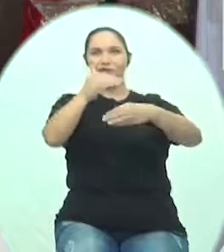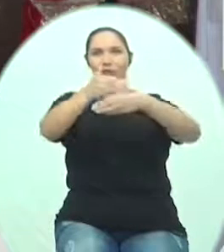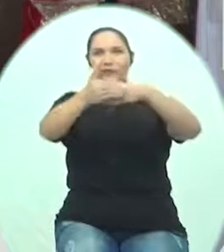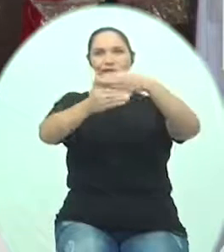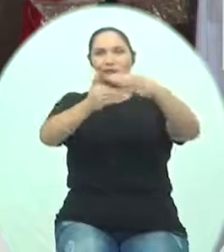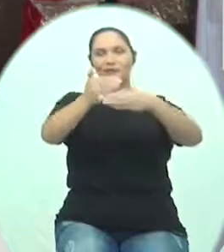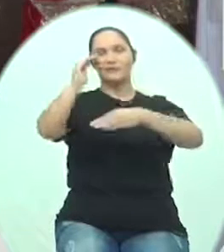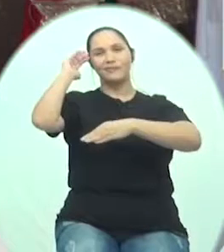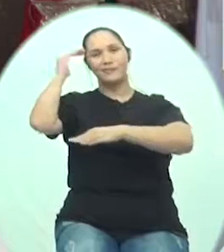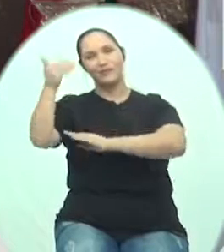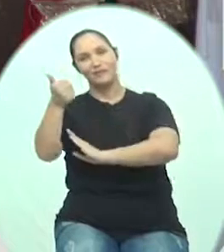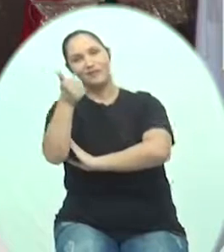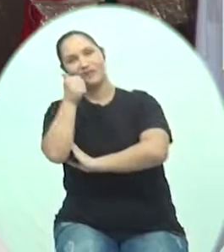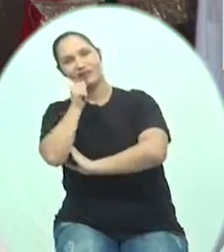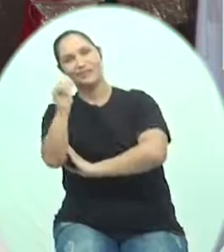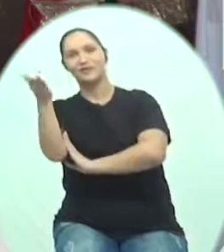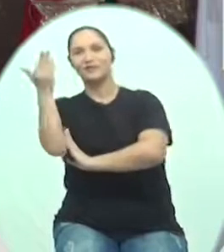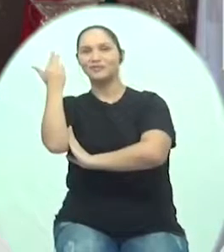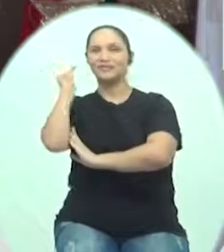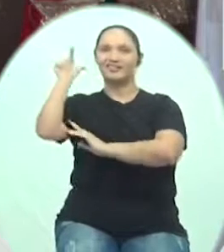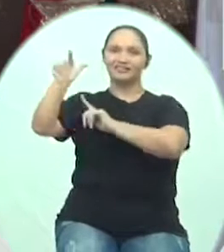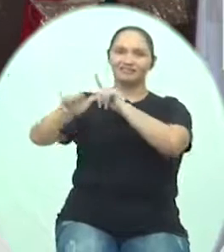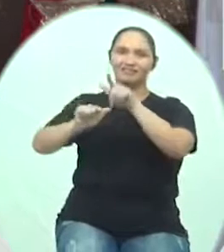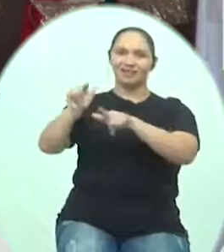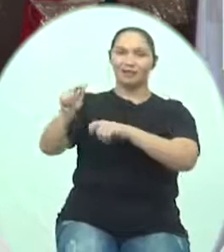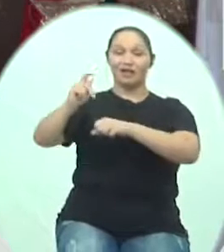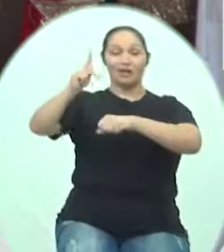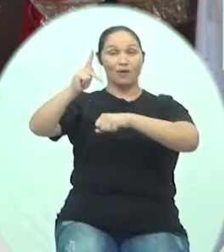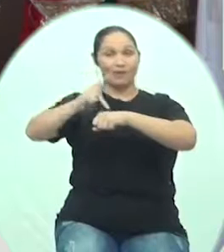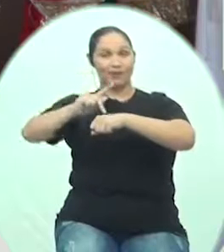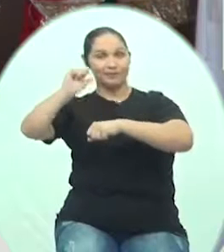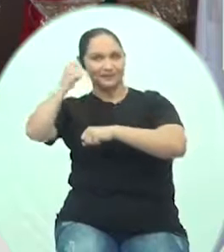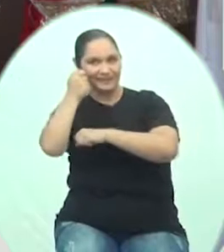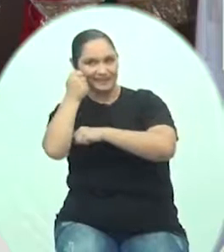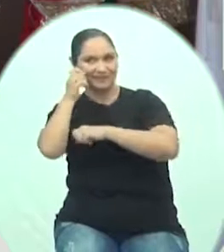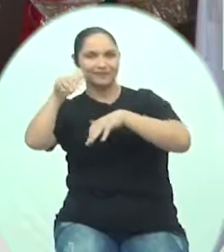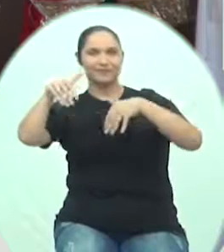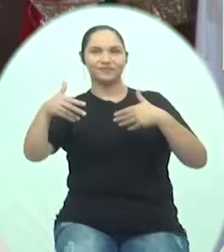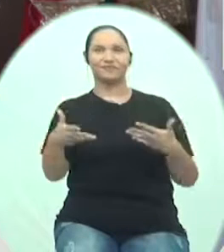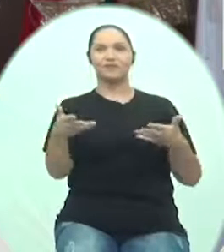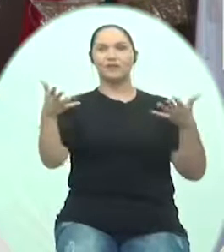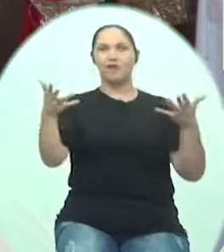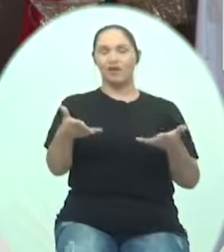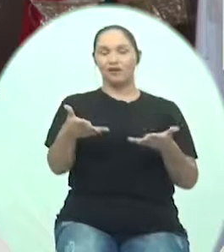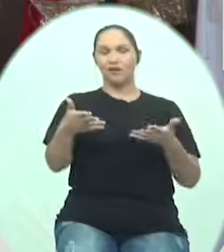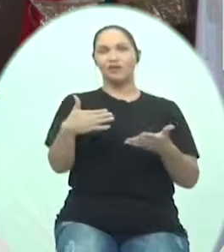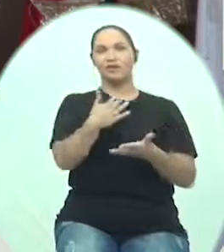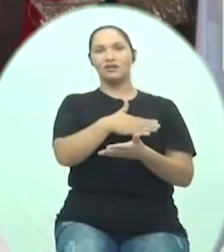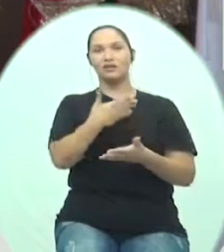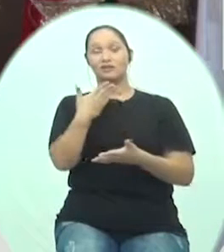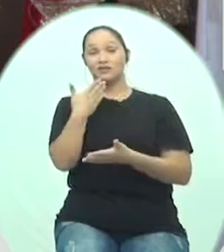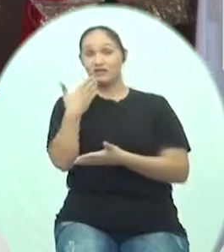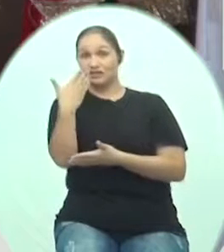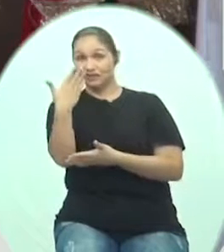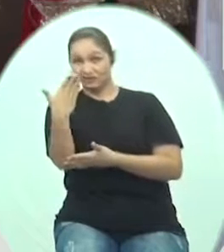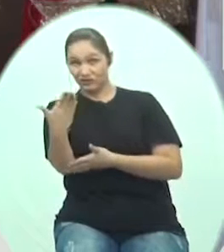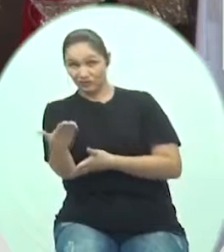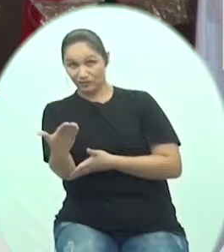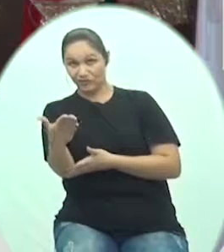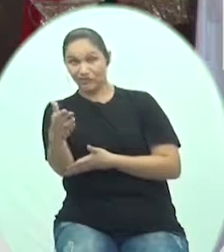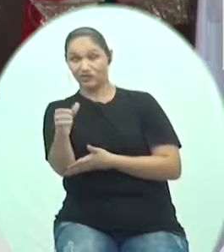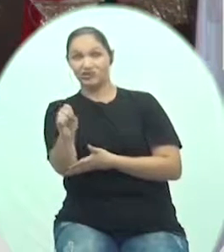gostaria também Sander se tu me permite de já sugerir que seja pela primeira vez no bairro onde nossa cidade